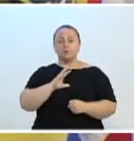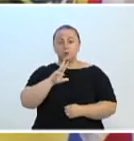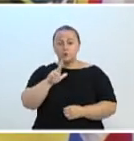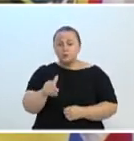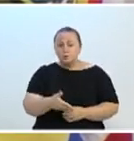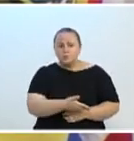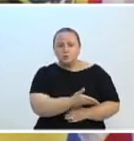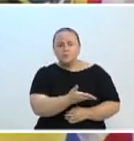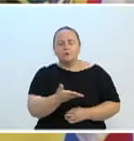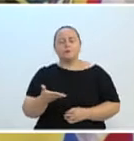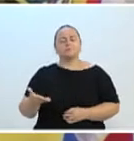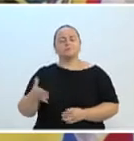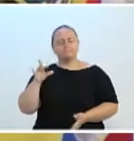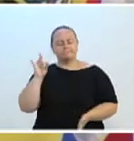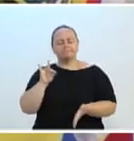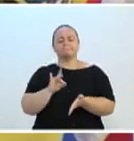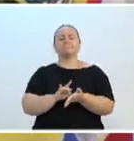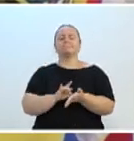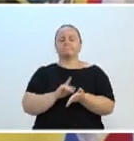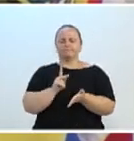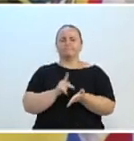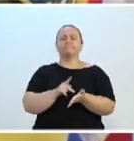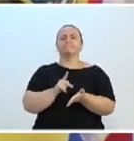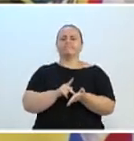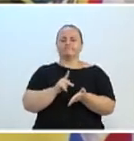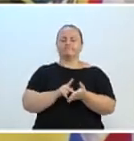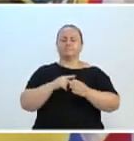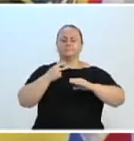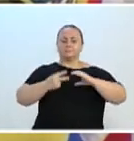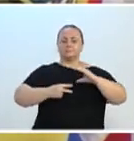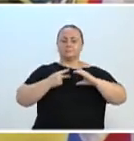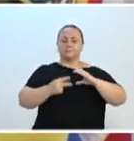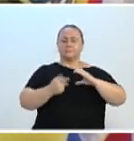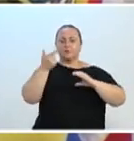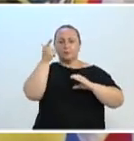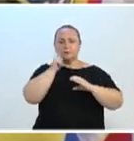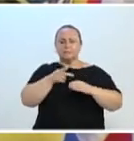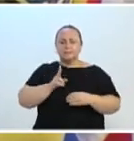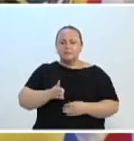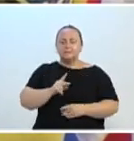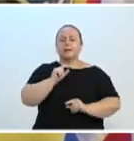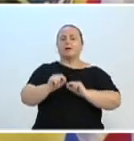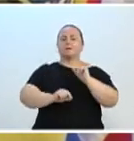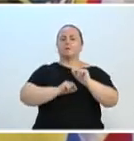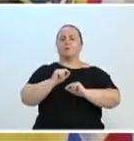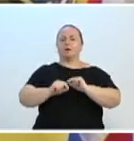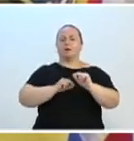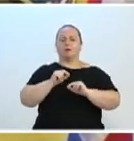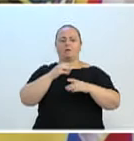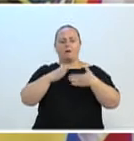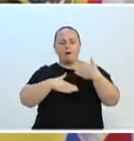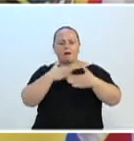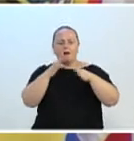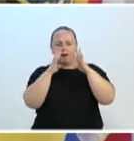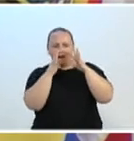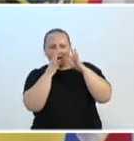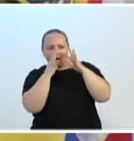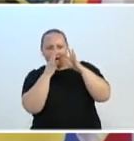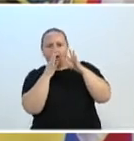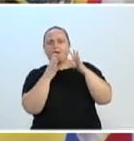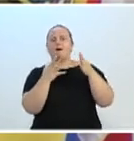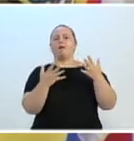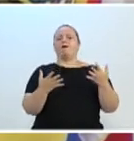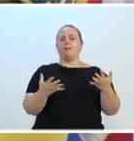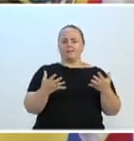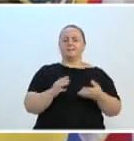é para que a Casa Legislativa cada vez mais tenha a sua condição de destaque e participação